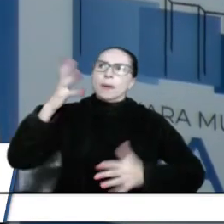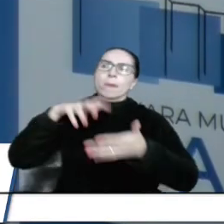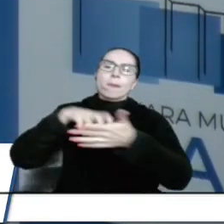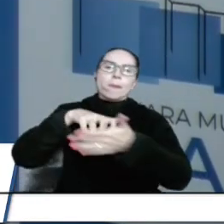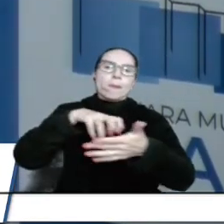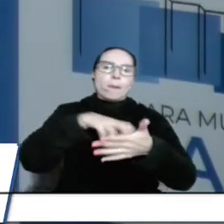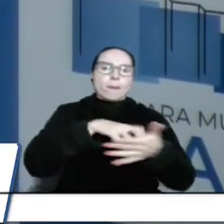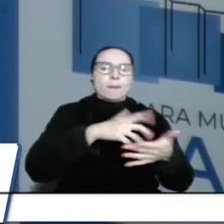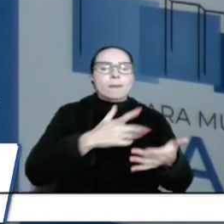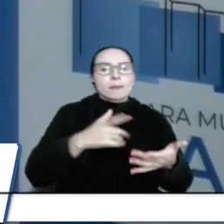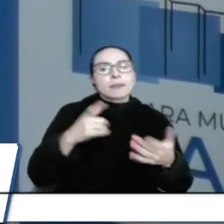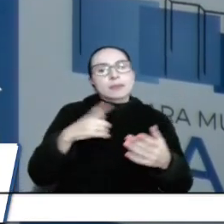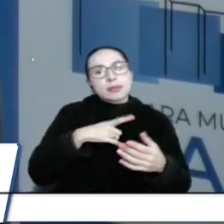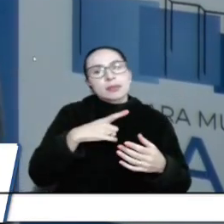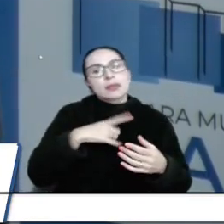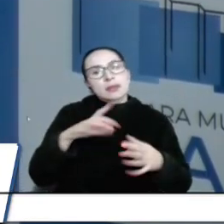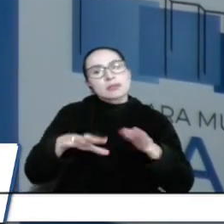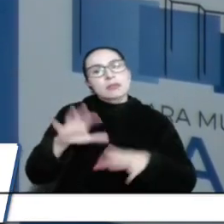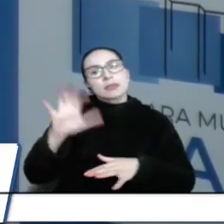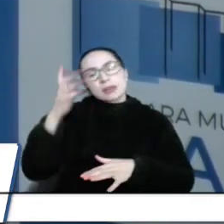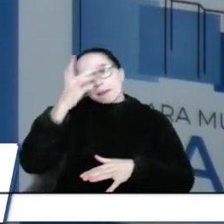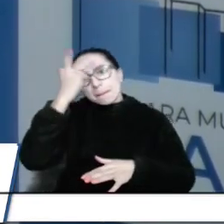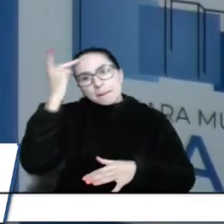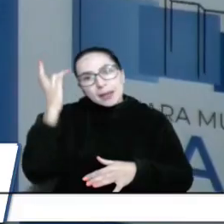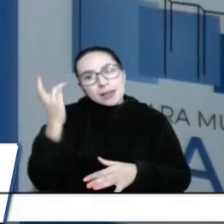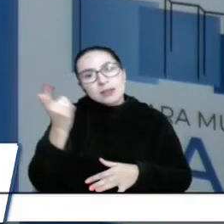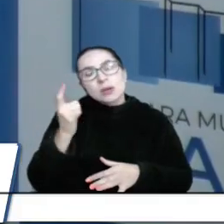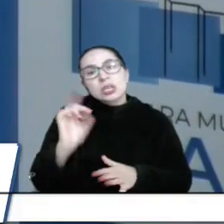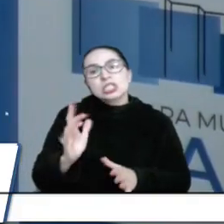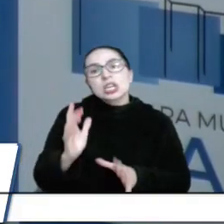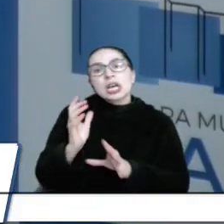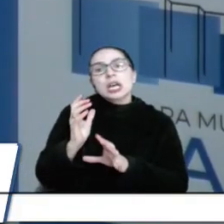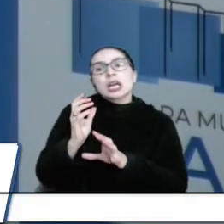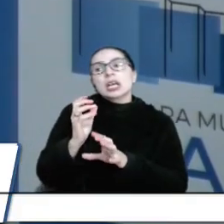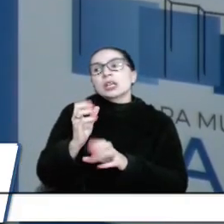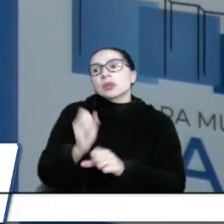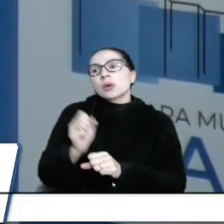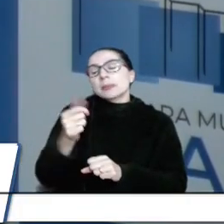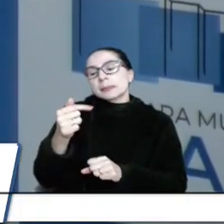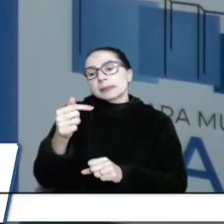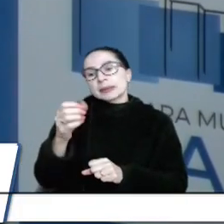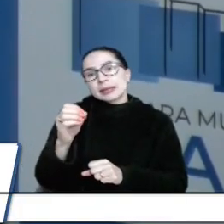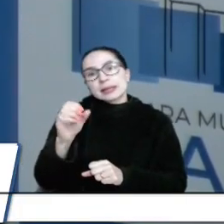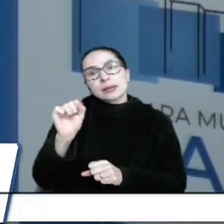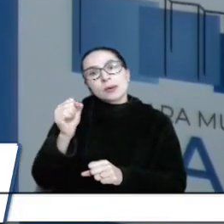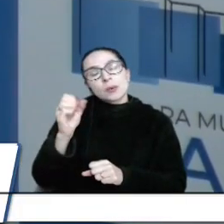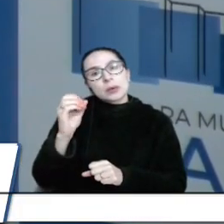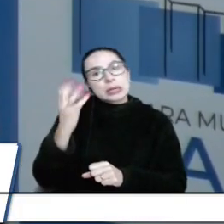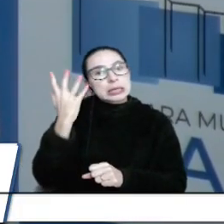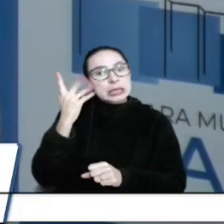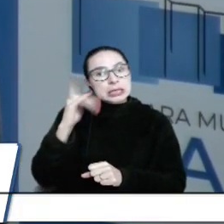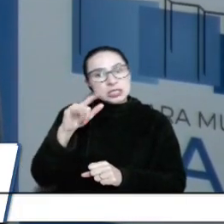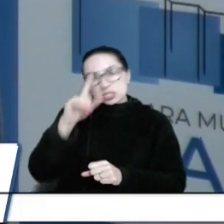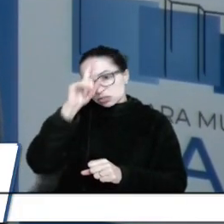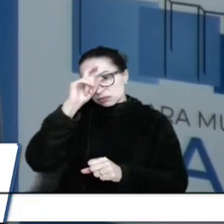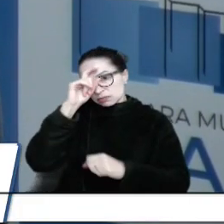tem casos que pessoas que estão há 70 a 80 dias internado na Santa Casa.